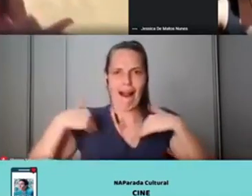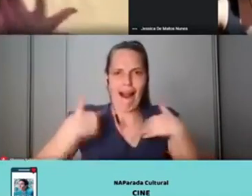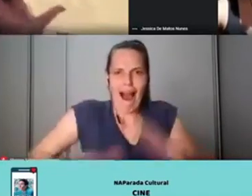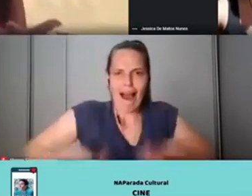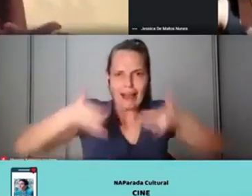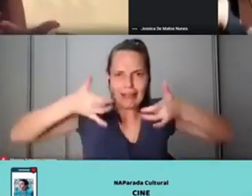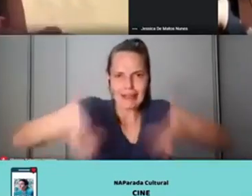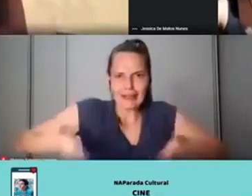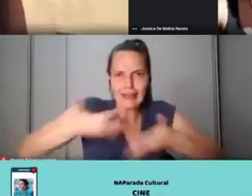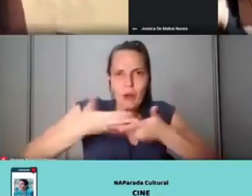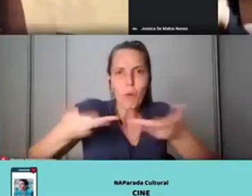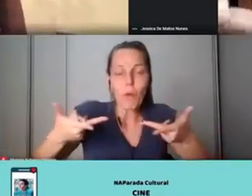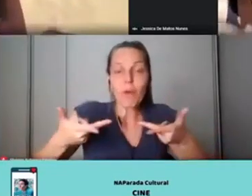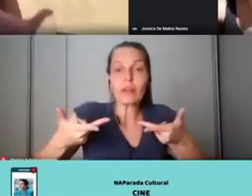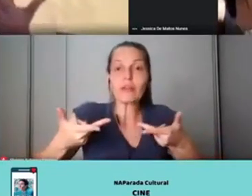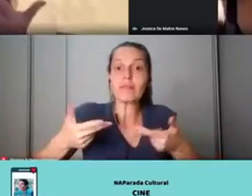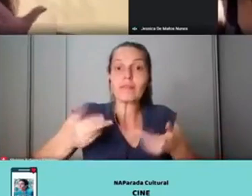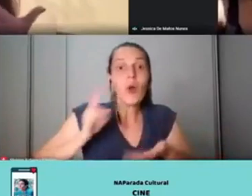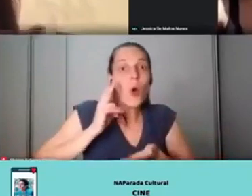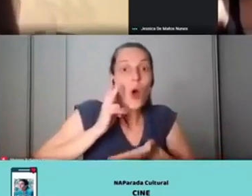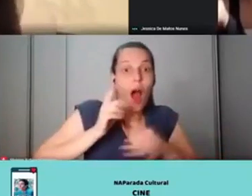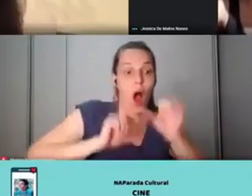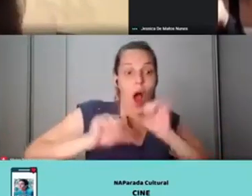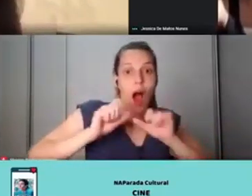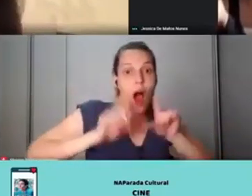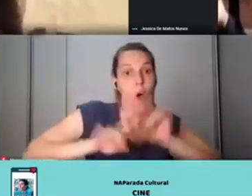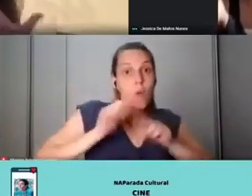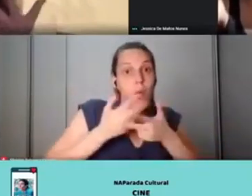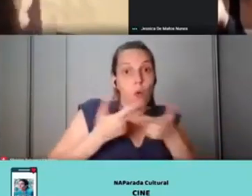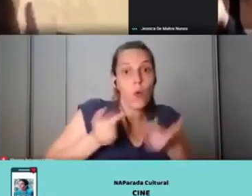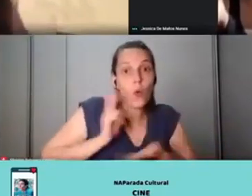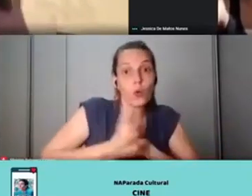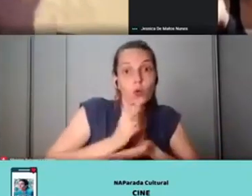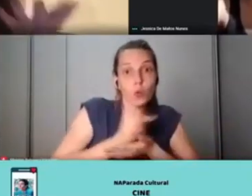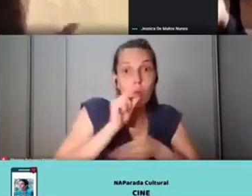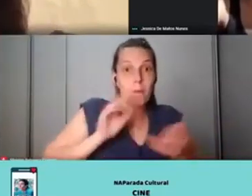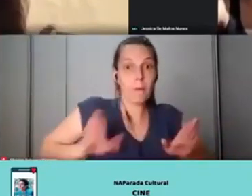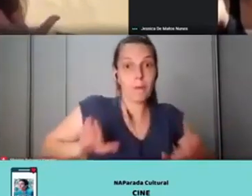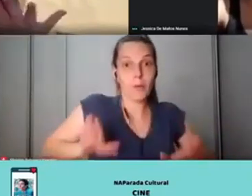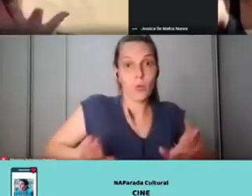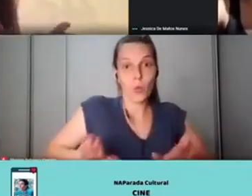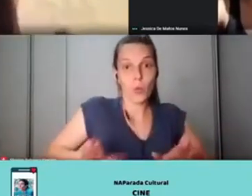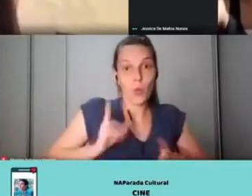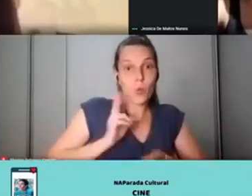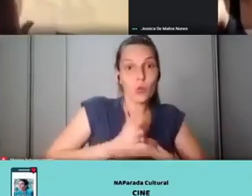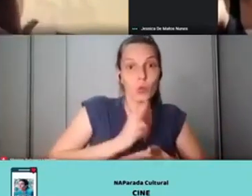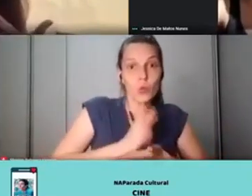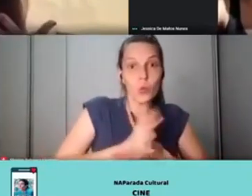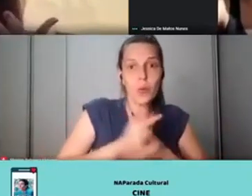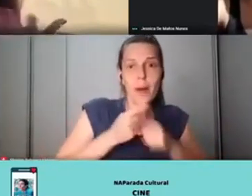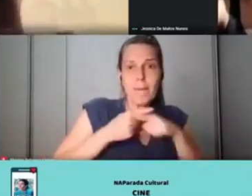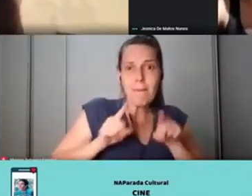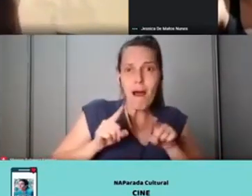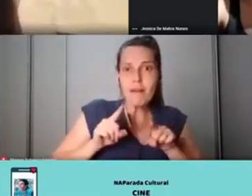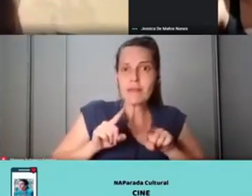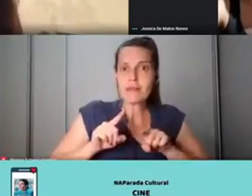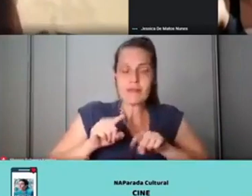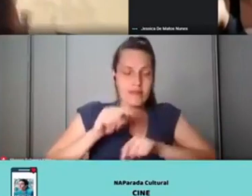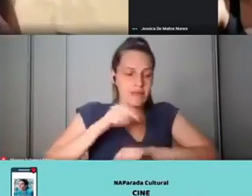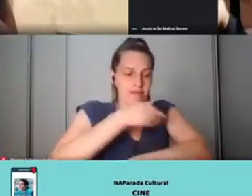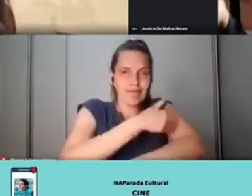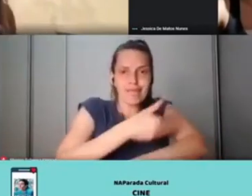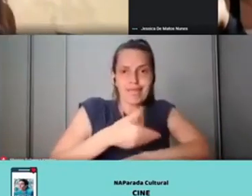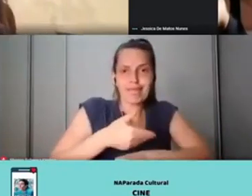né? No caso, o pinguim, Não assim, tem um né? pinguim. Uhum. Exato. Mas também vai trocando os nossos aspectos por